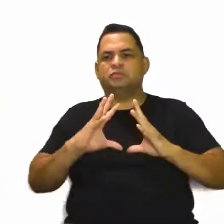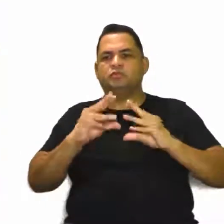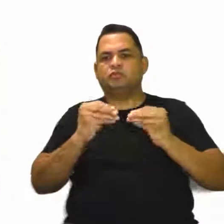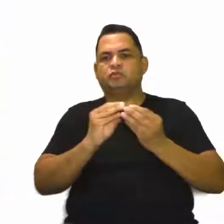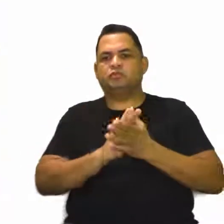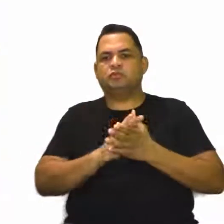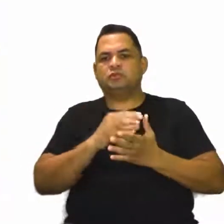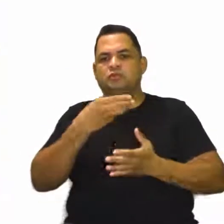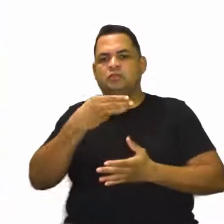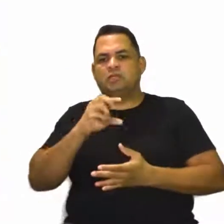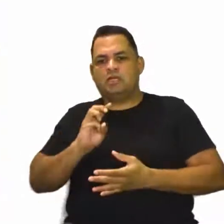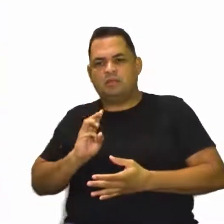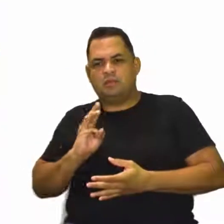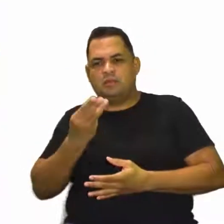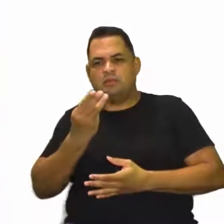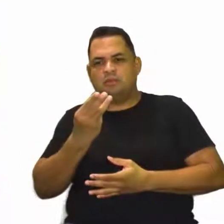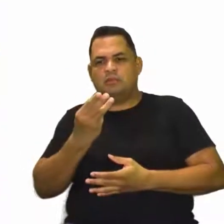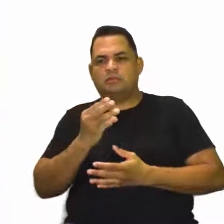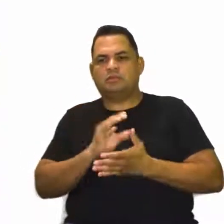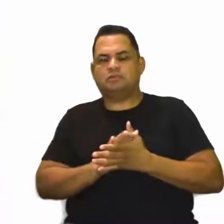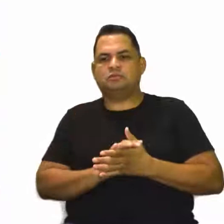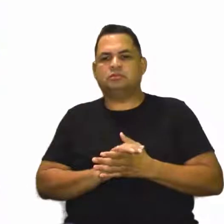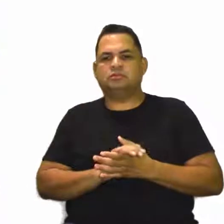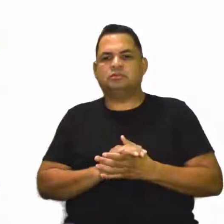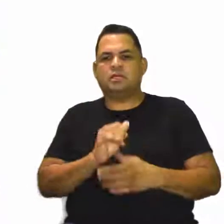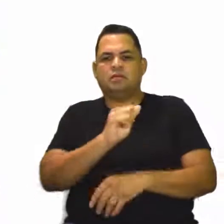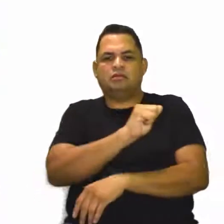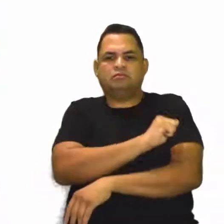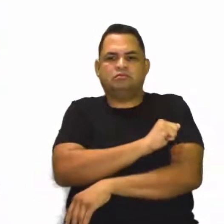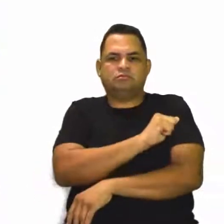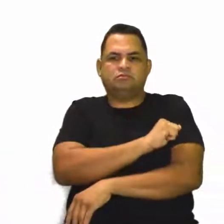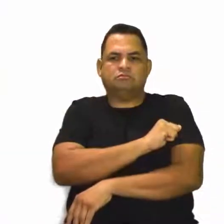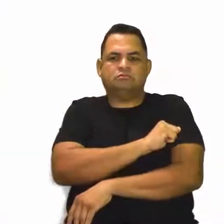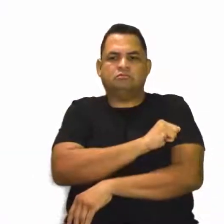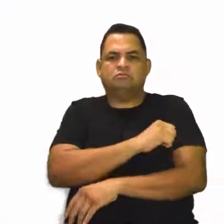aí de 3 milhões de escolares, ok?